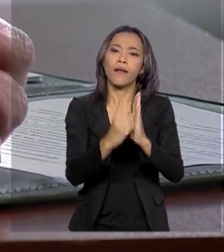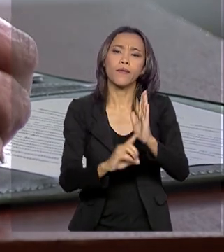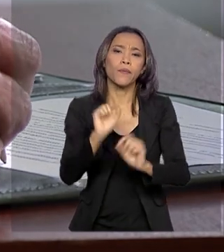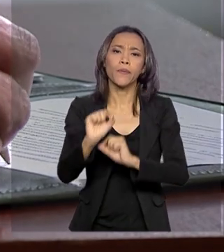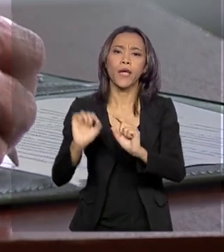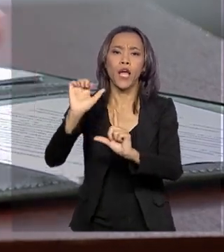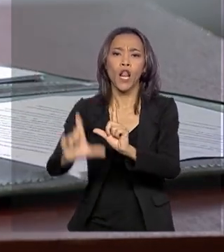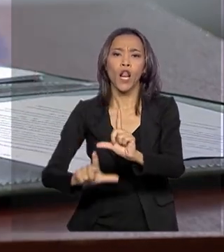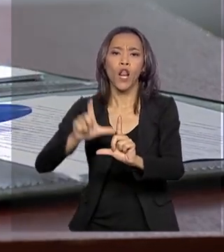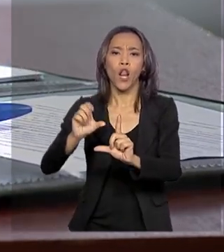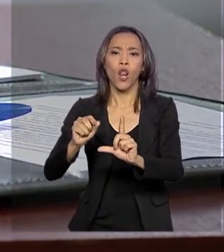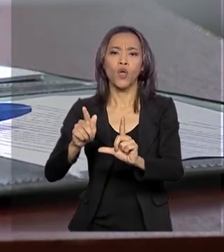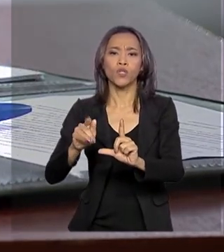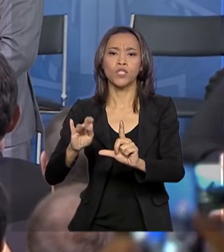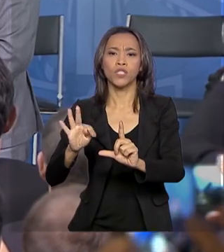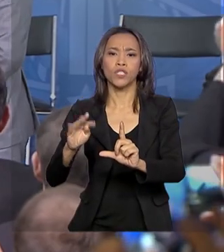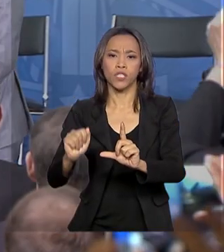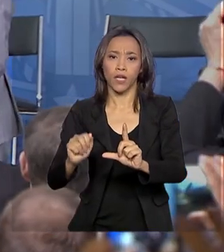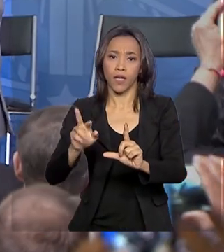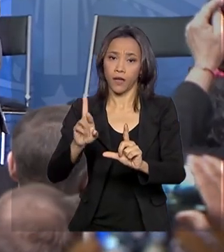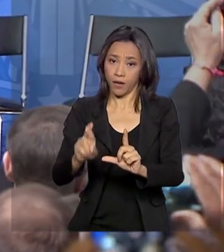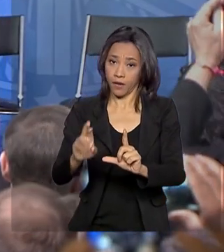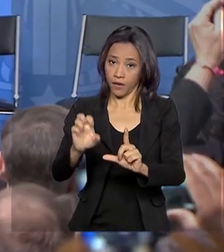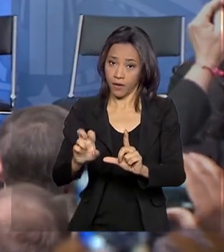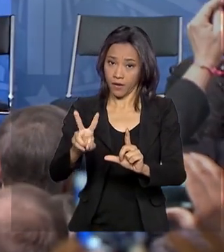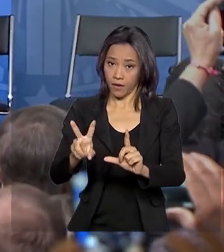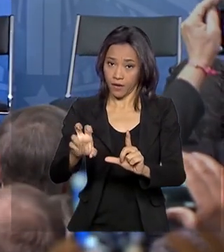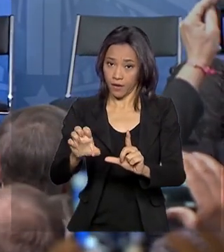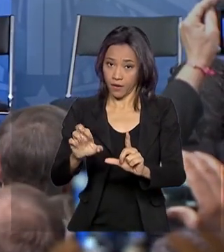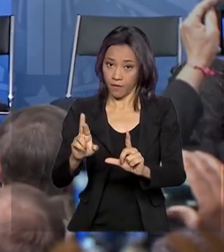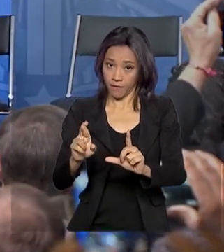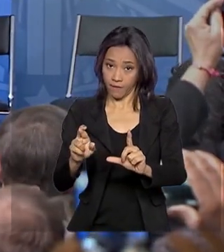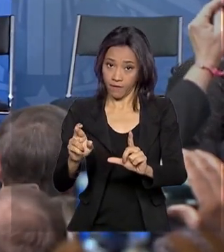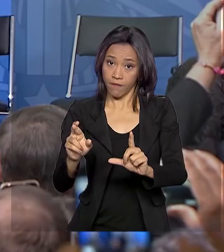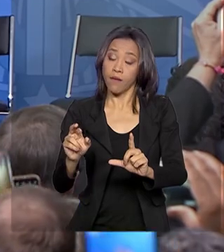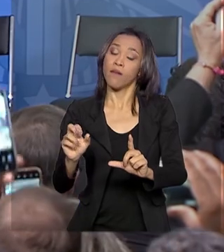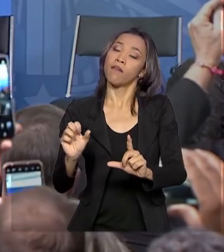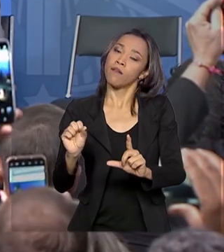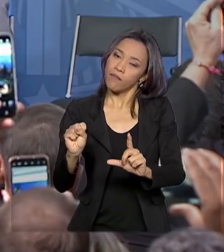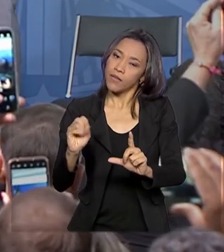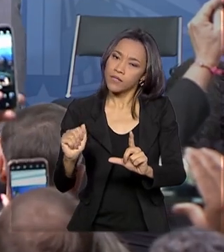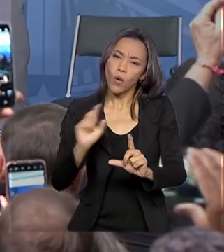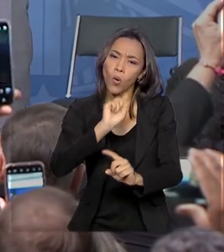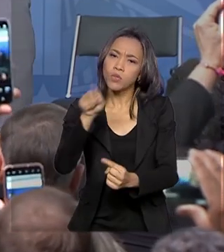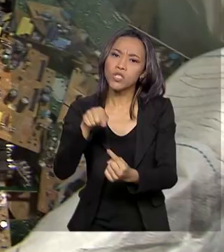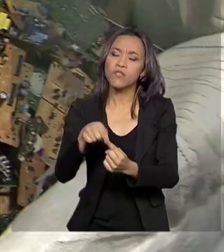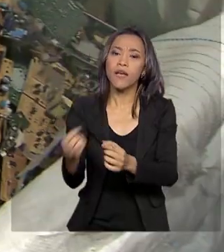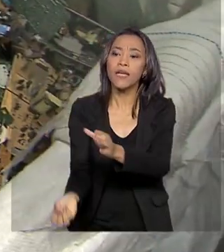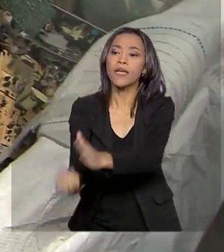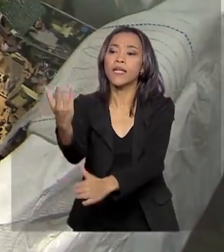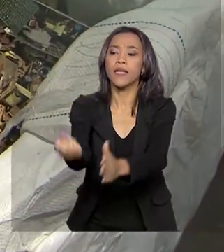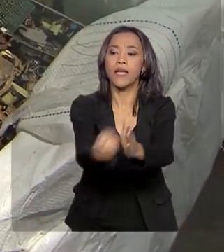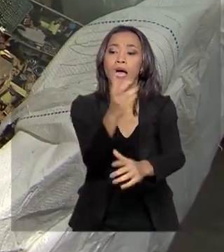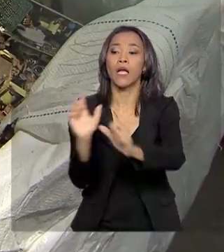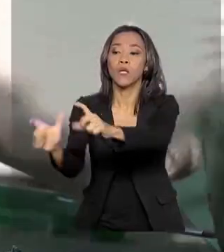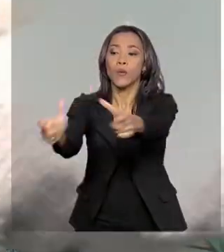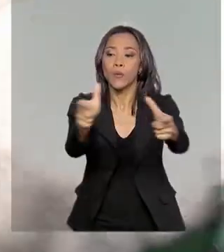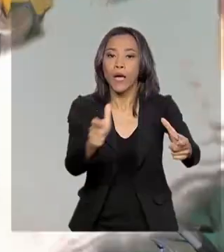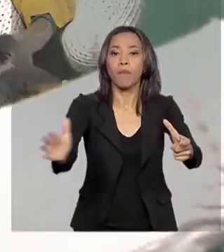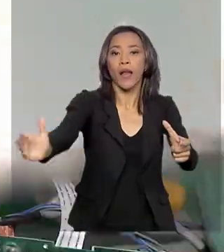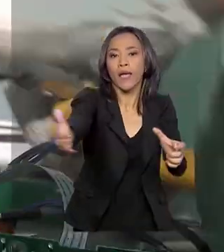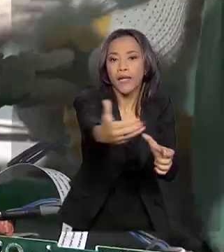logística reversa de eletroeletrônicos. A ideia é criar mais pontos de coleta de lixo eletrônico, como computadores,